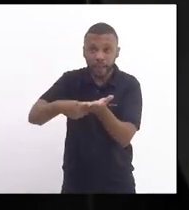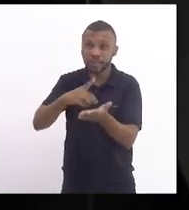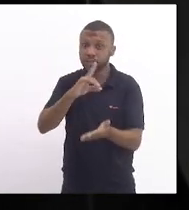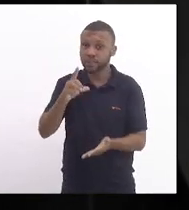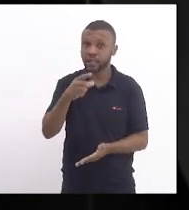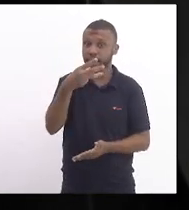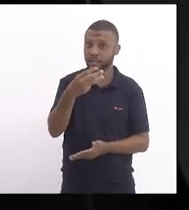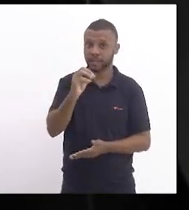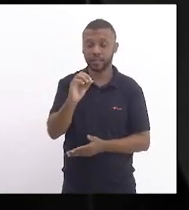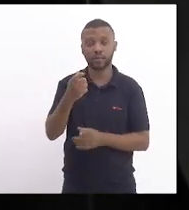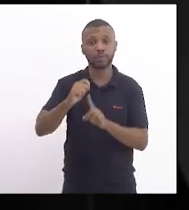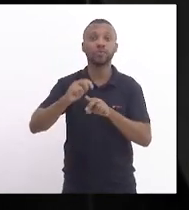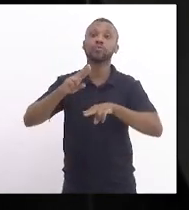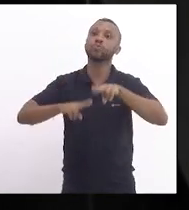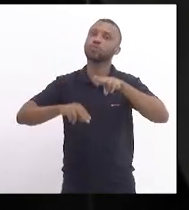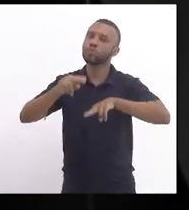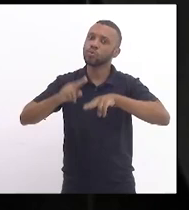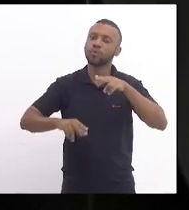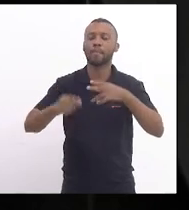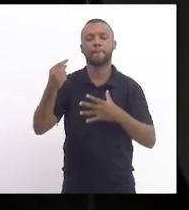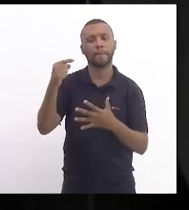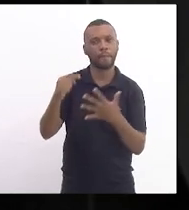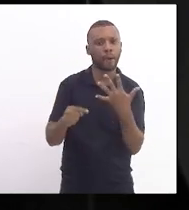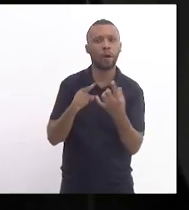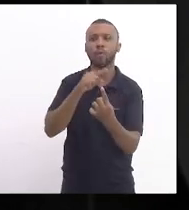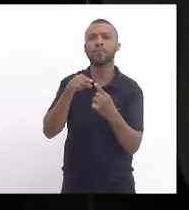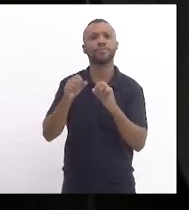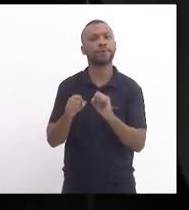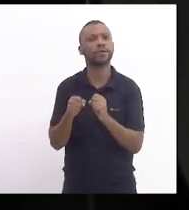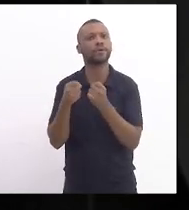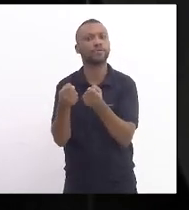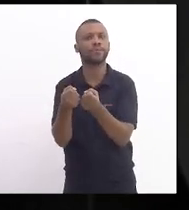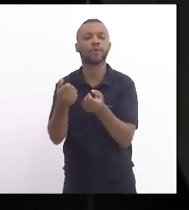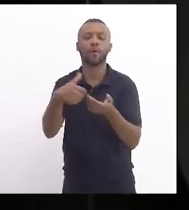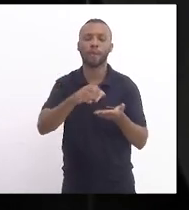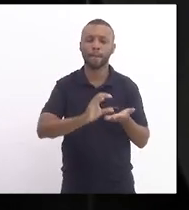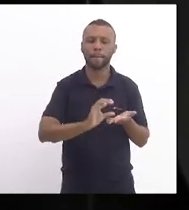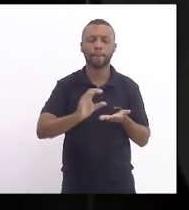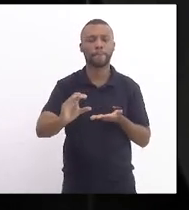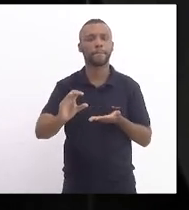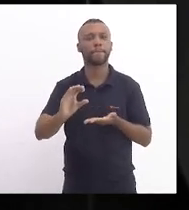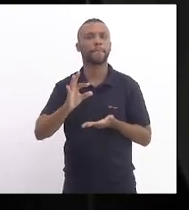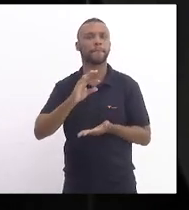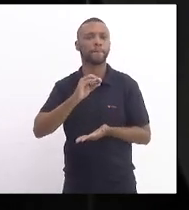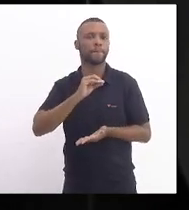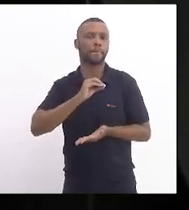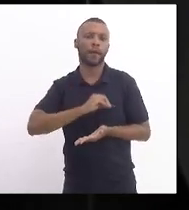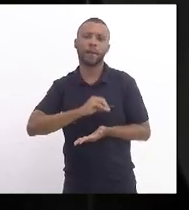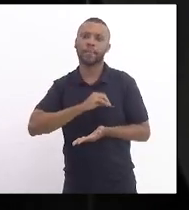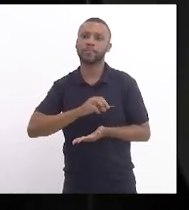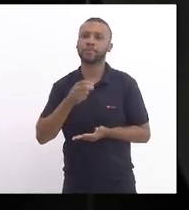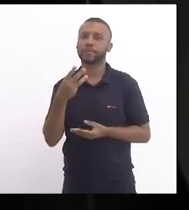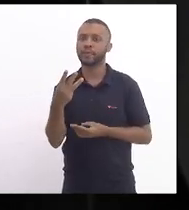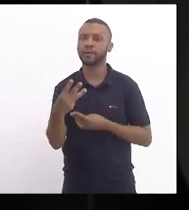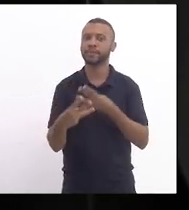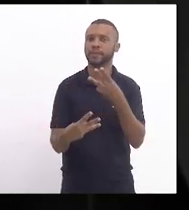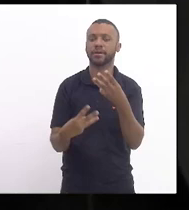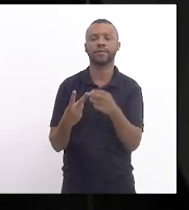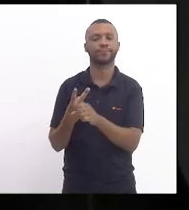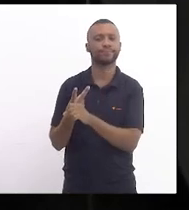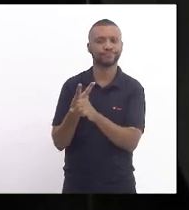Com todas essas dificuldades é garantir o pagamento do triênio sobre